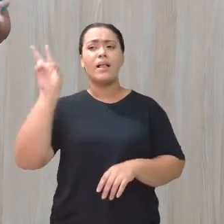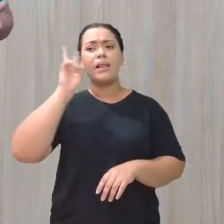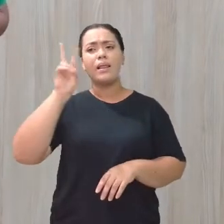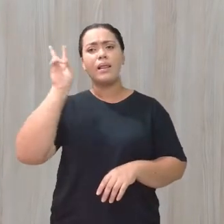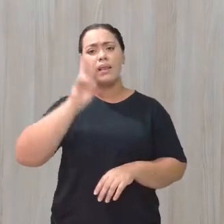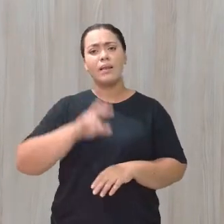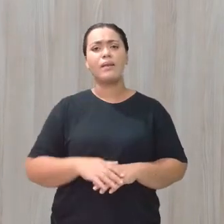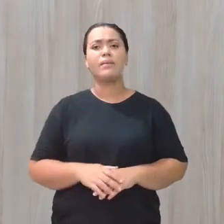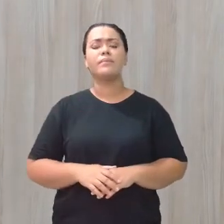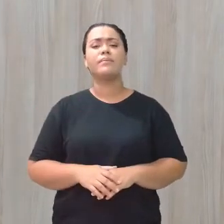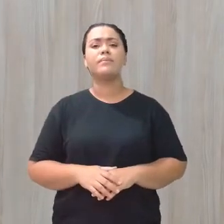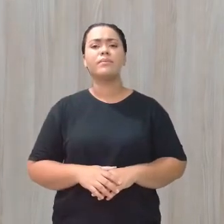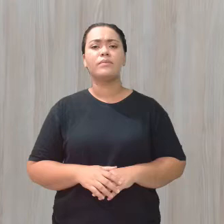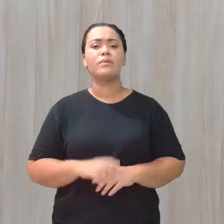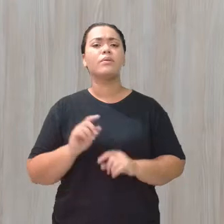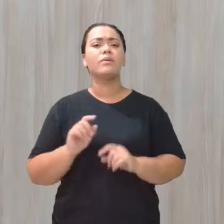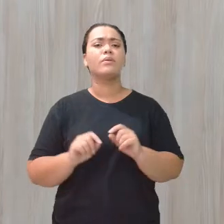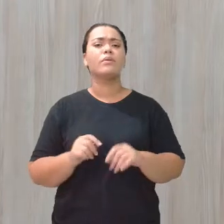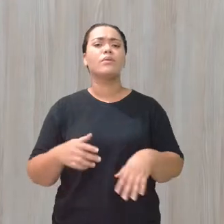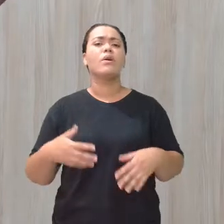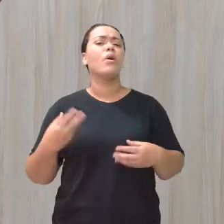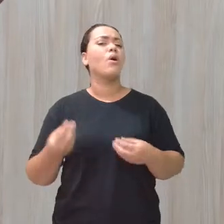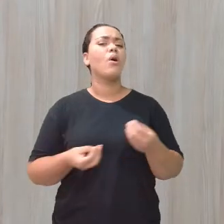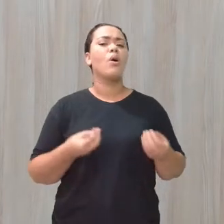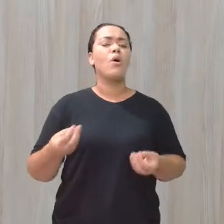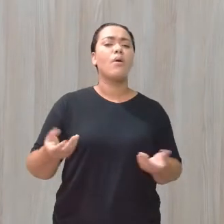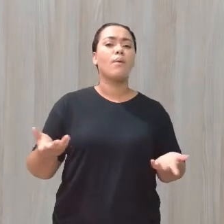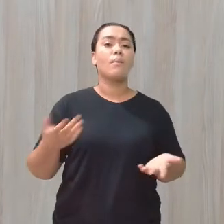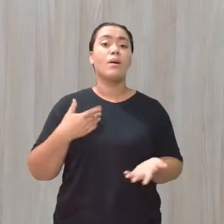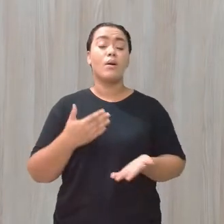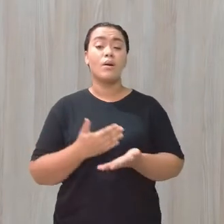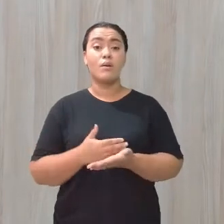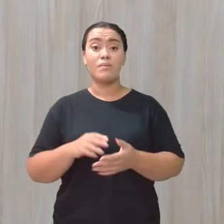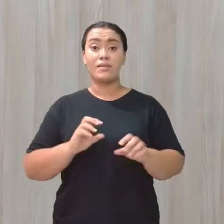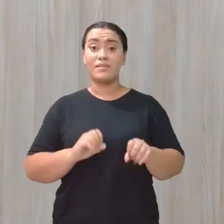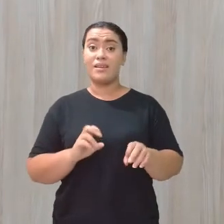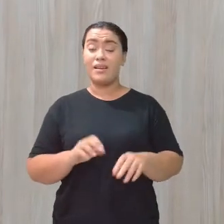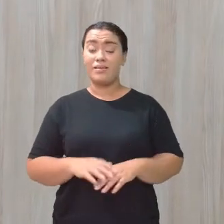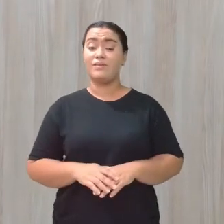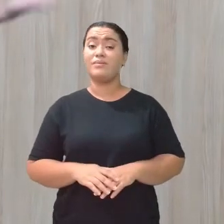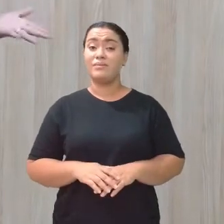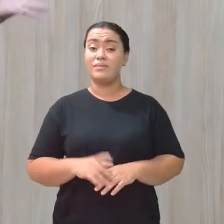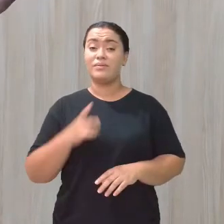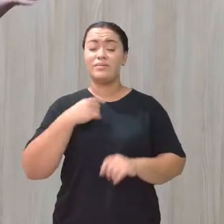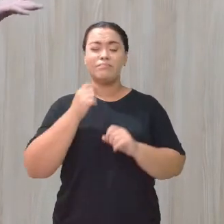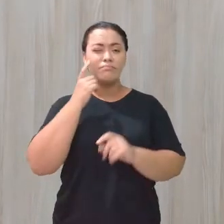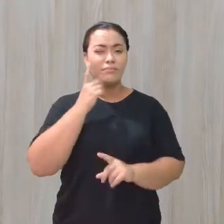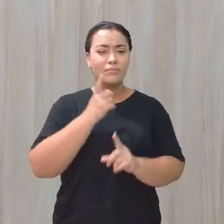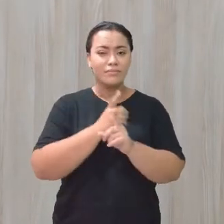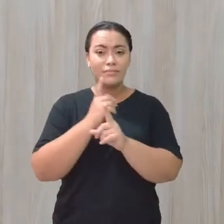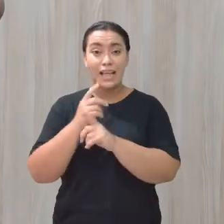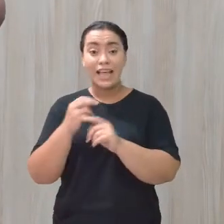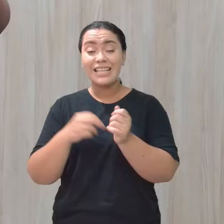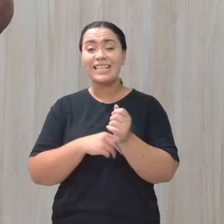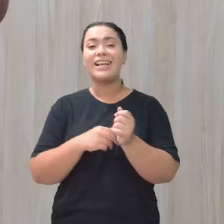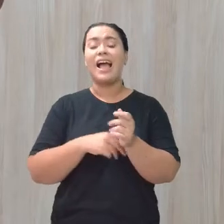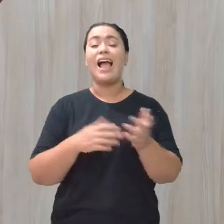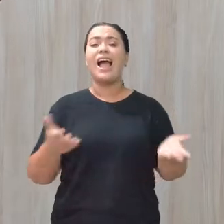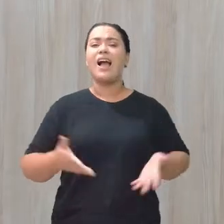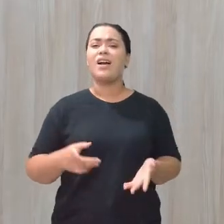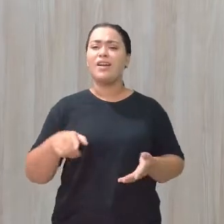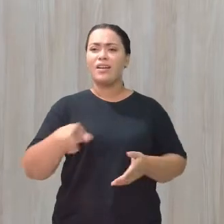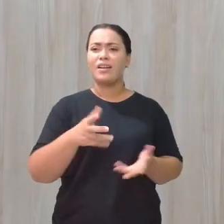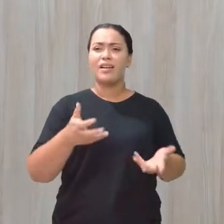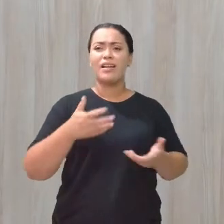da aula passada, pessoal? Como foi que a gente começou aquela nossa aula? A gente começou decifrando códigos. Dessa vez eu quero que